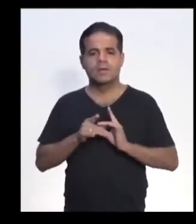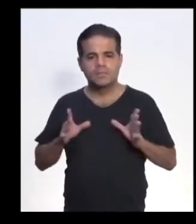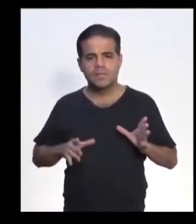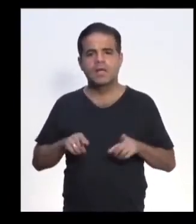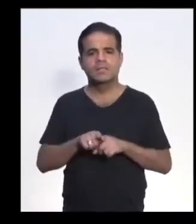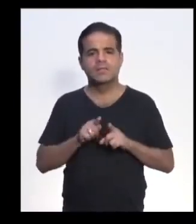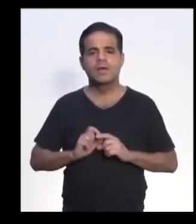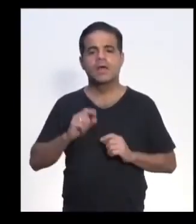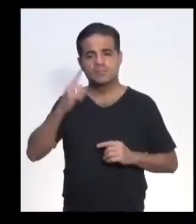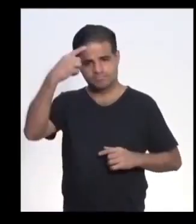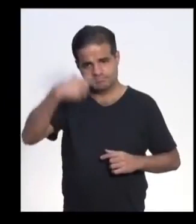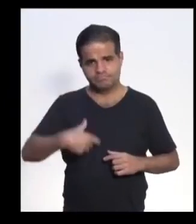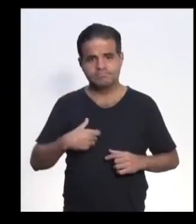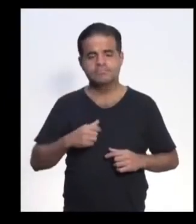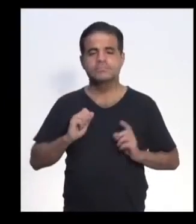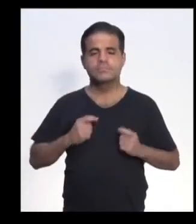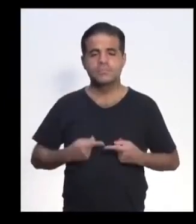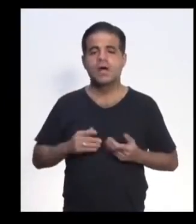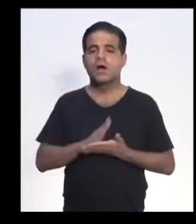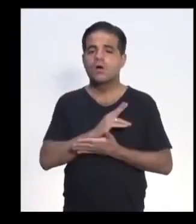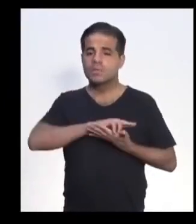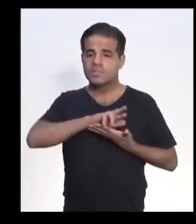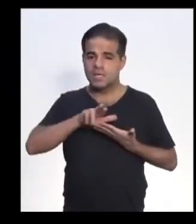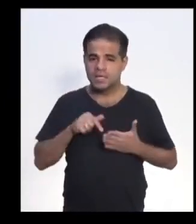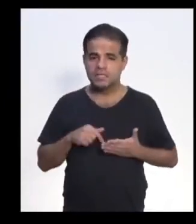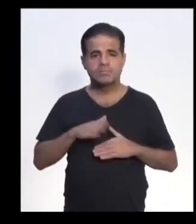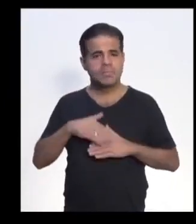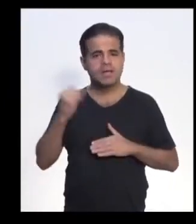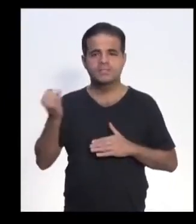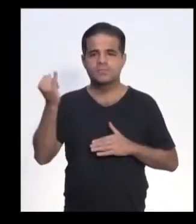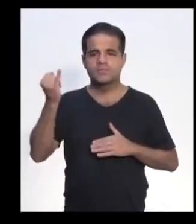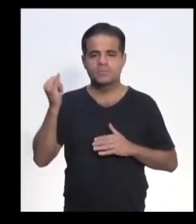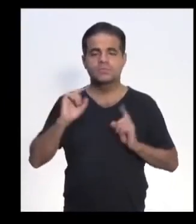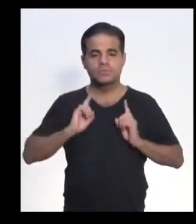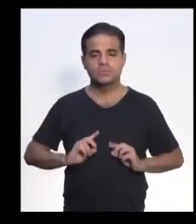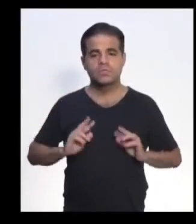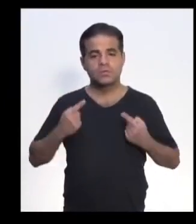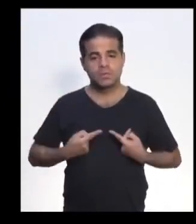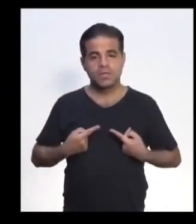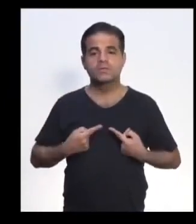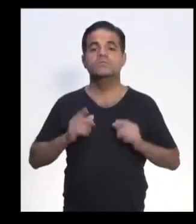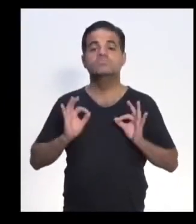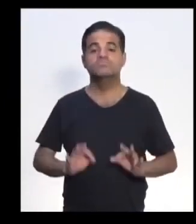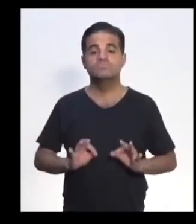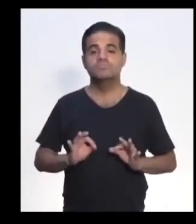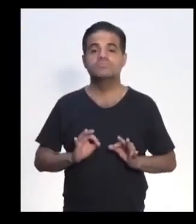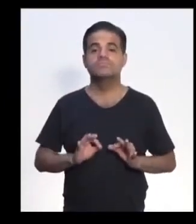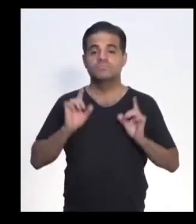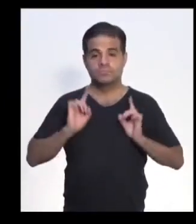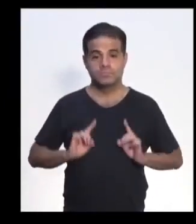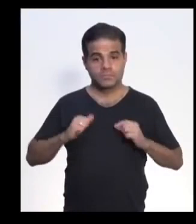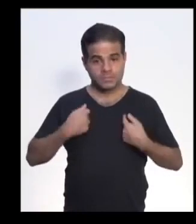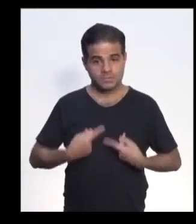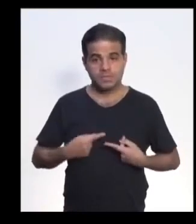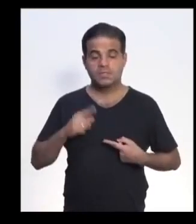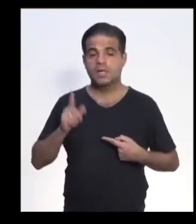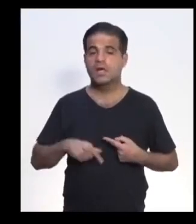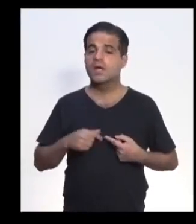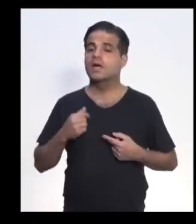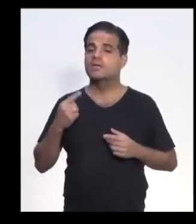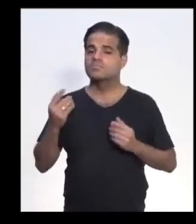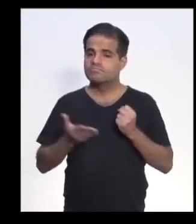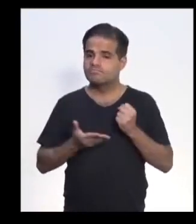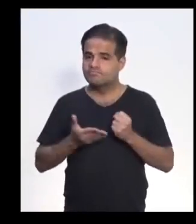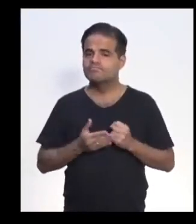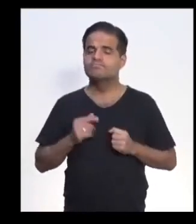e na dignidade humana. Algumas das características mais importantes dos direitos humanos são: os direitos humanos são fundados